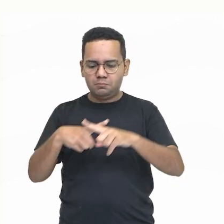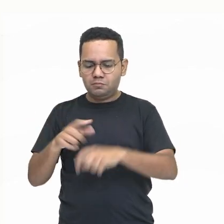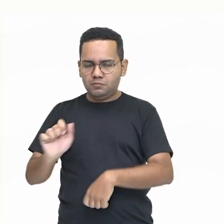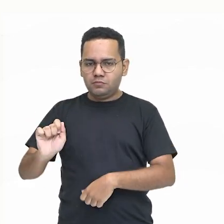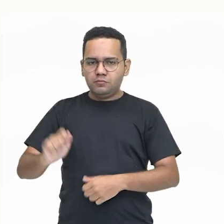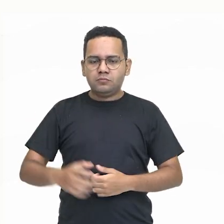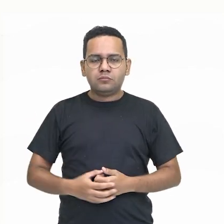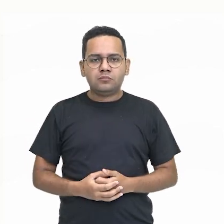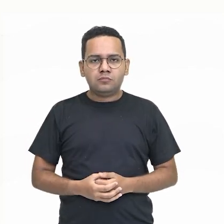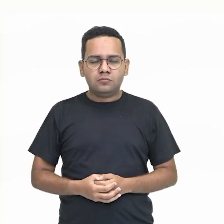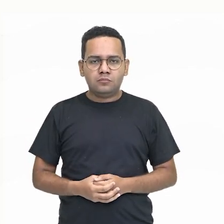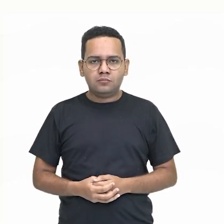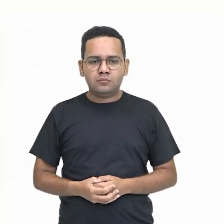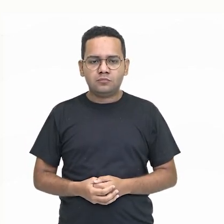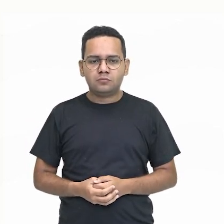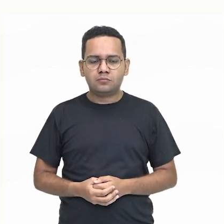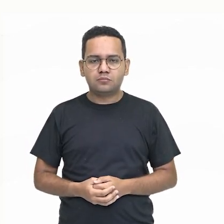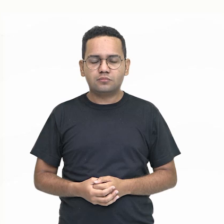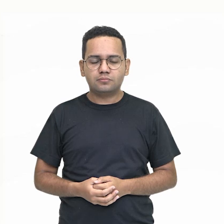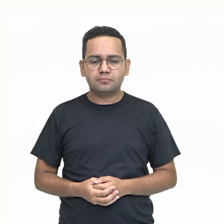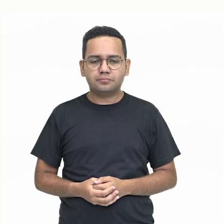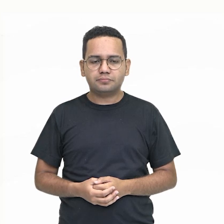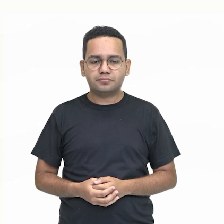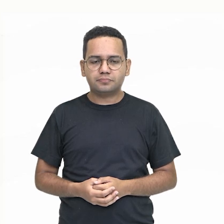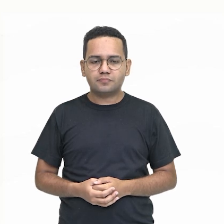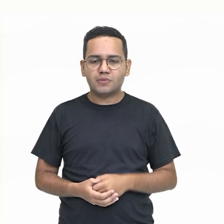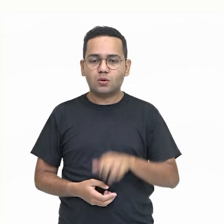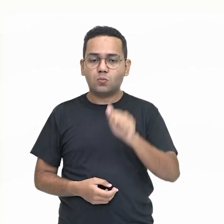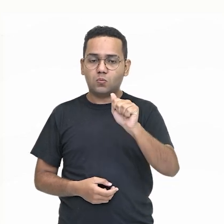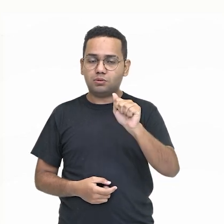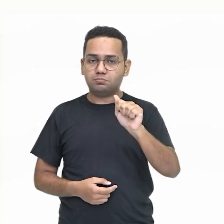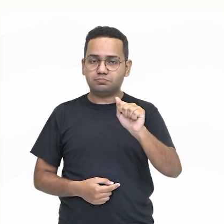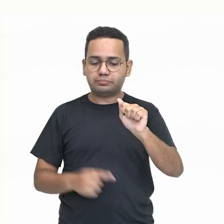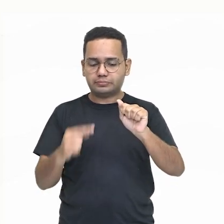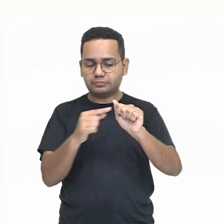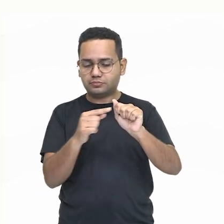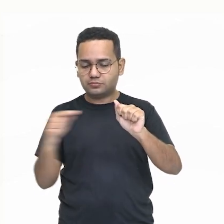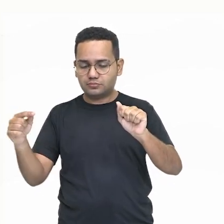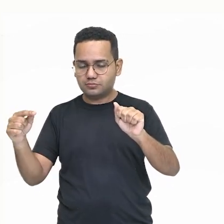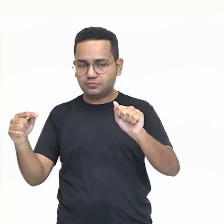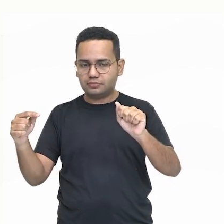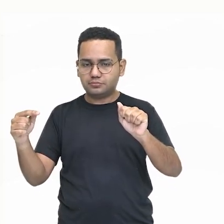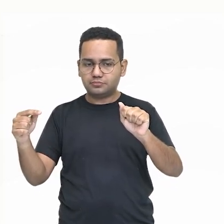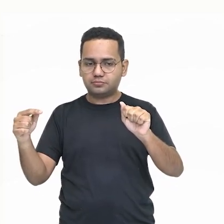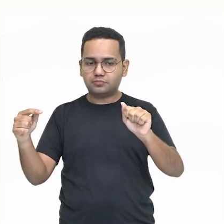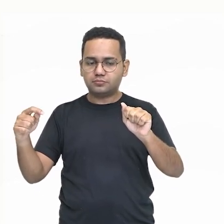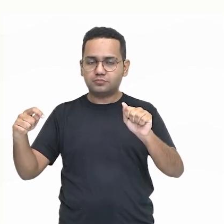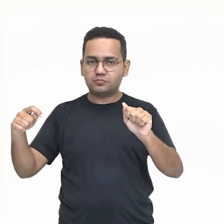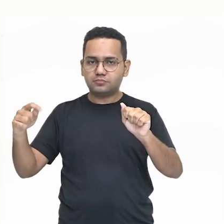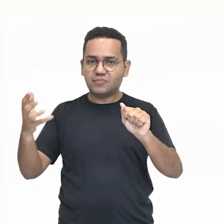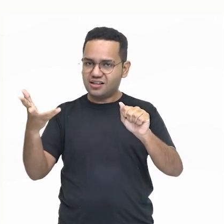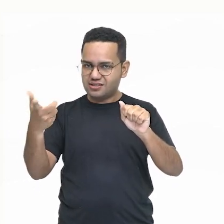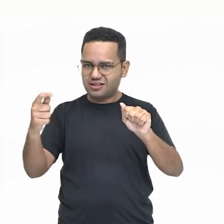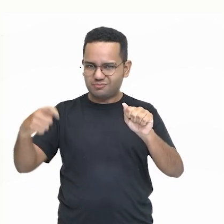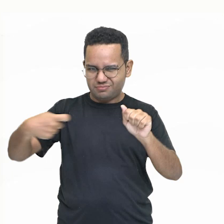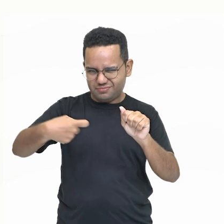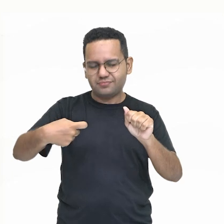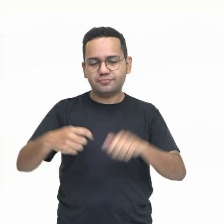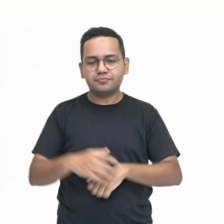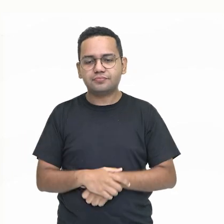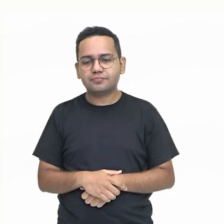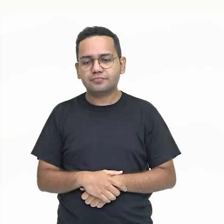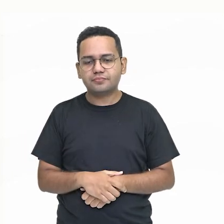a aceleração, onde a aceleração representada pela letra A é dada